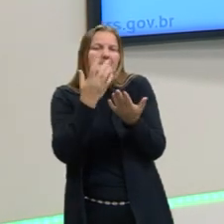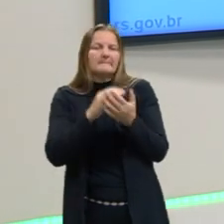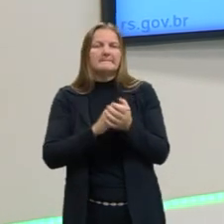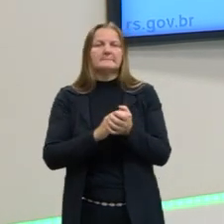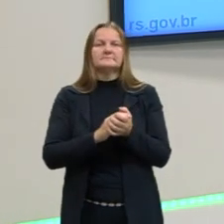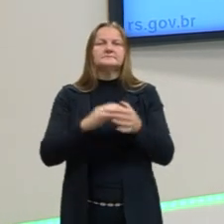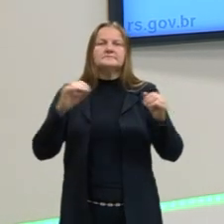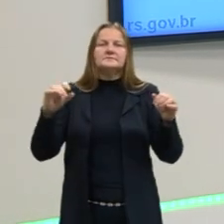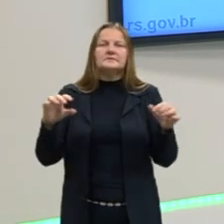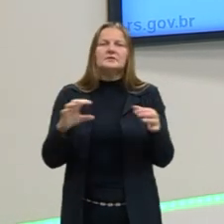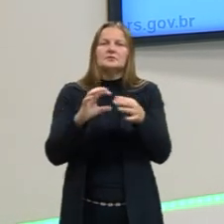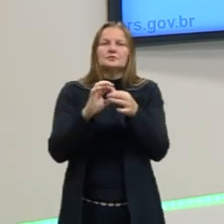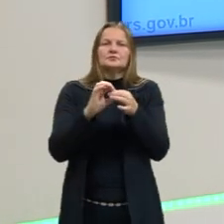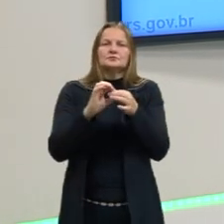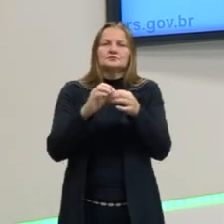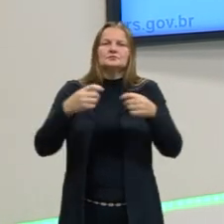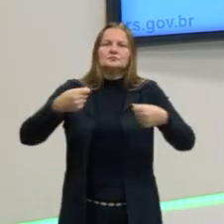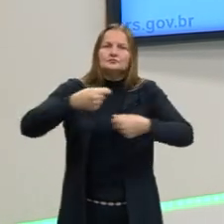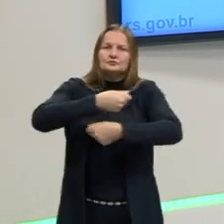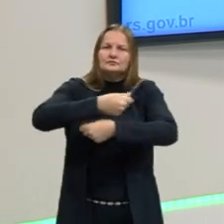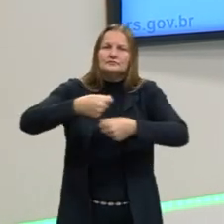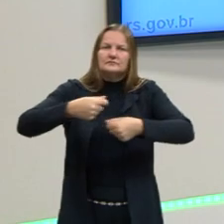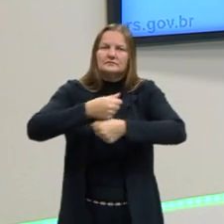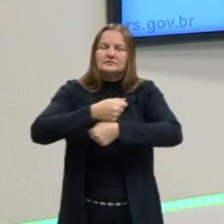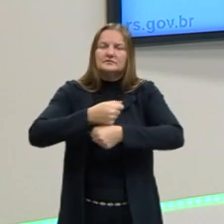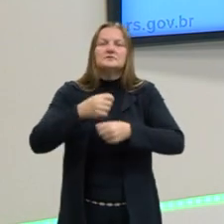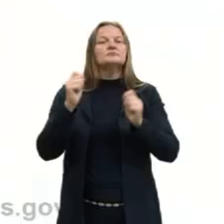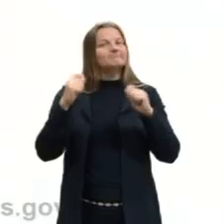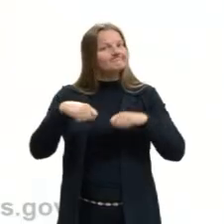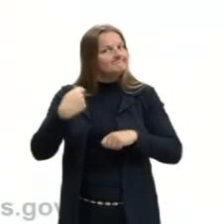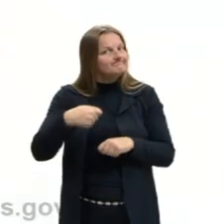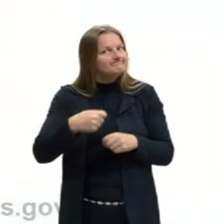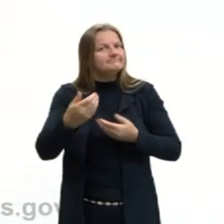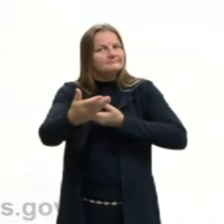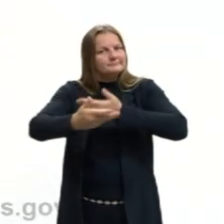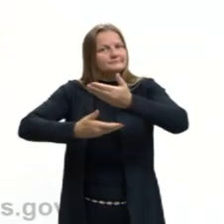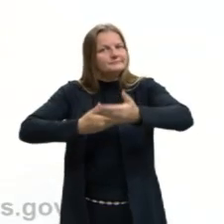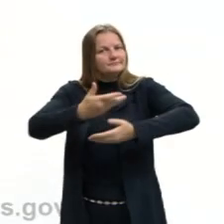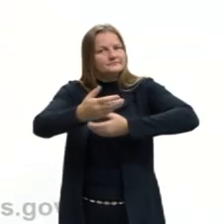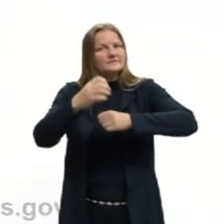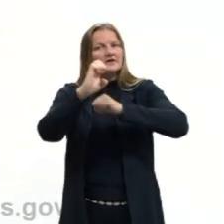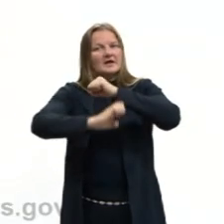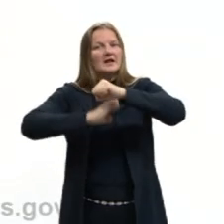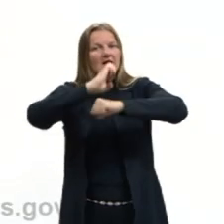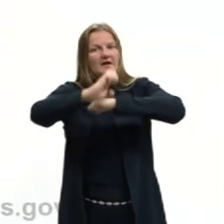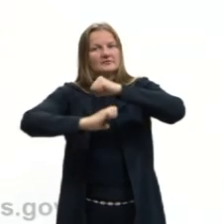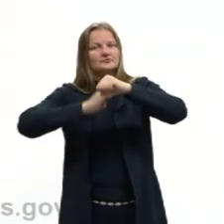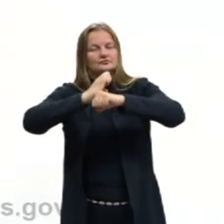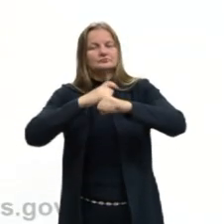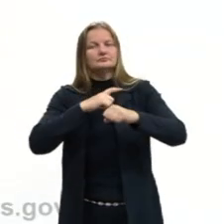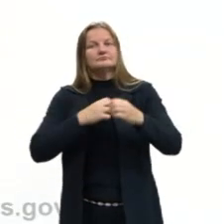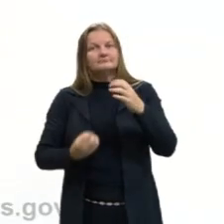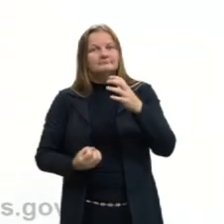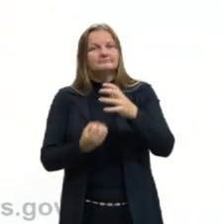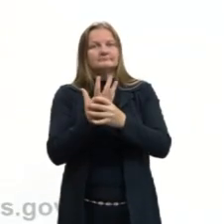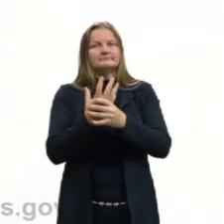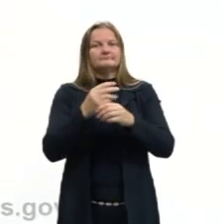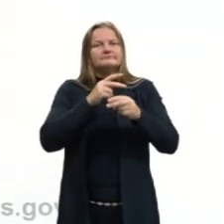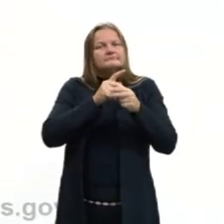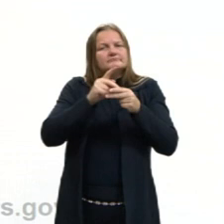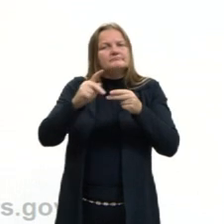nas ligações covalente exatamente isso que ocorre os elementos por e compartilhar elétrons para existir para estarem